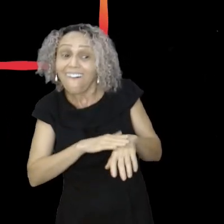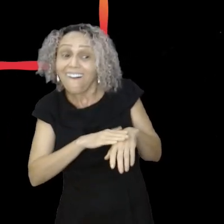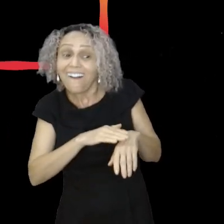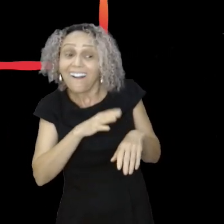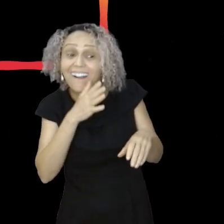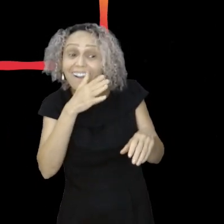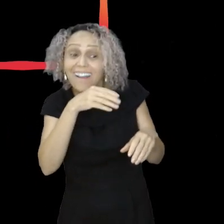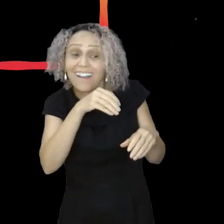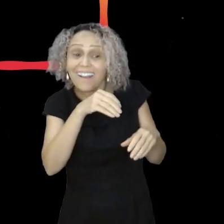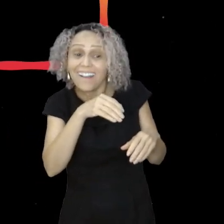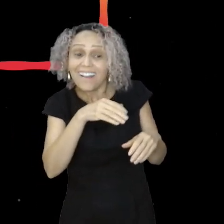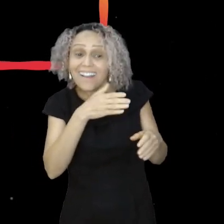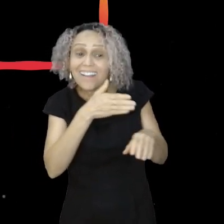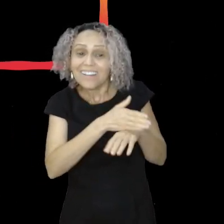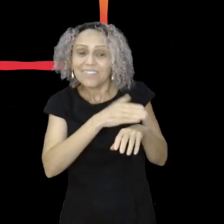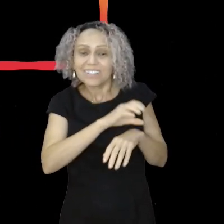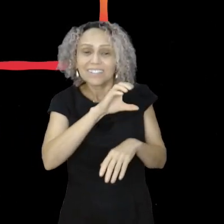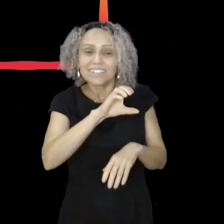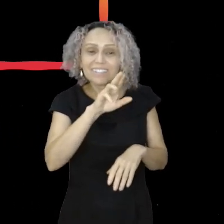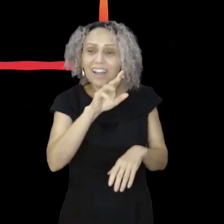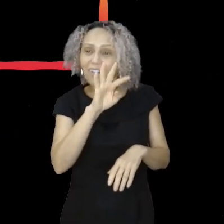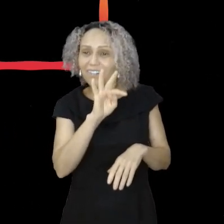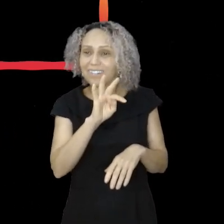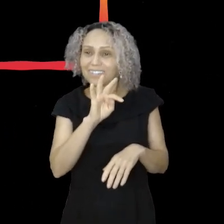Ai, me leva pra CUT, é maravilhoso.